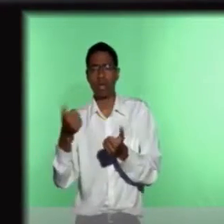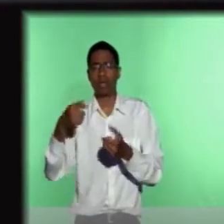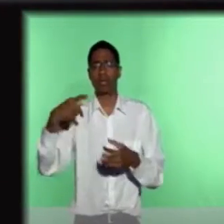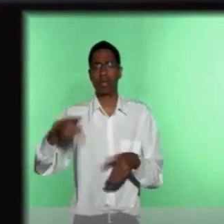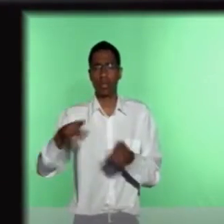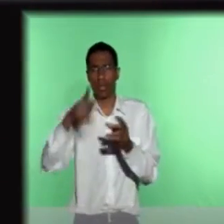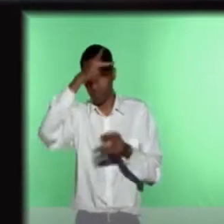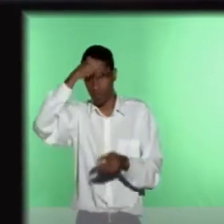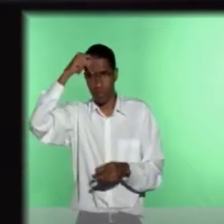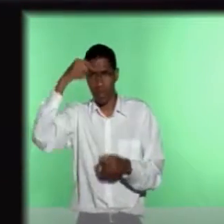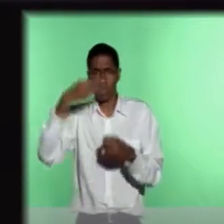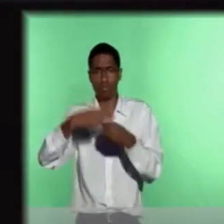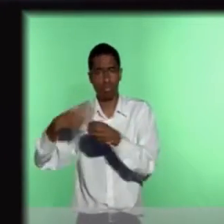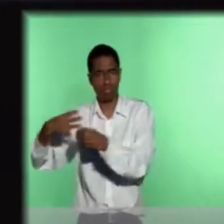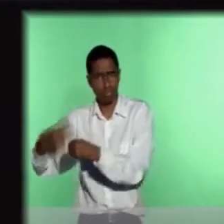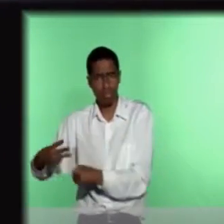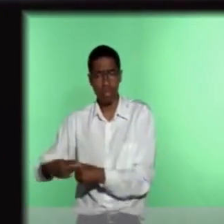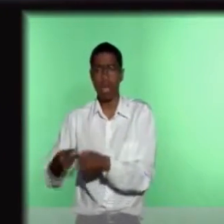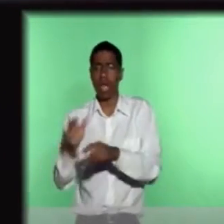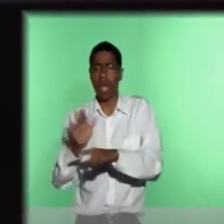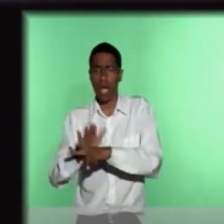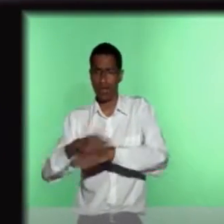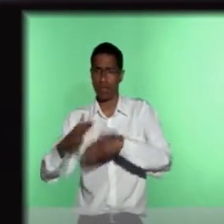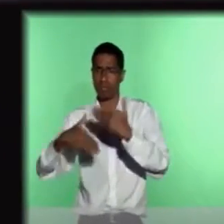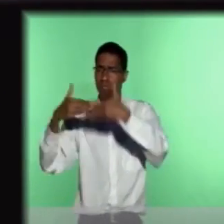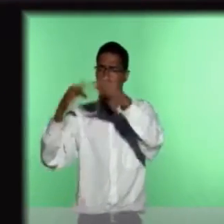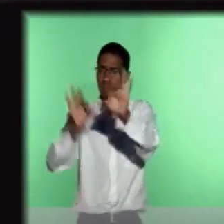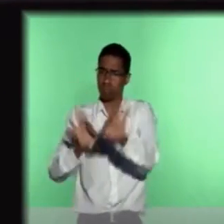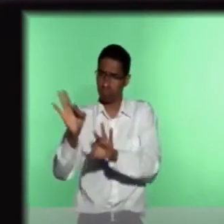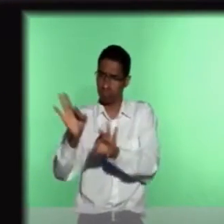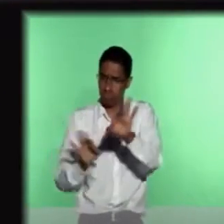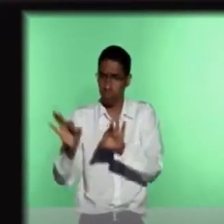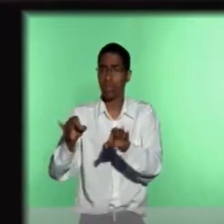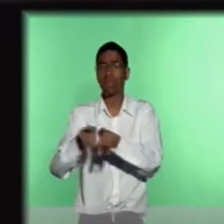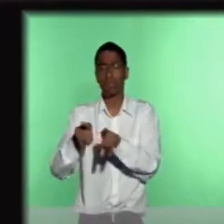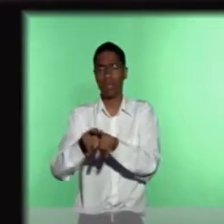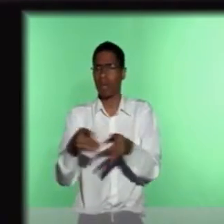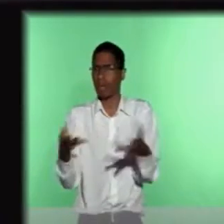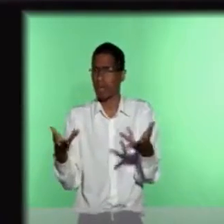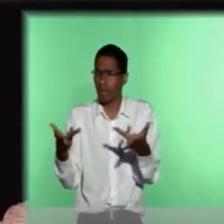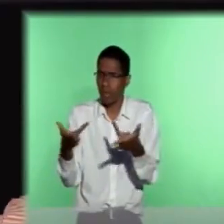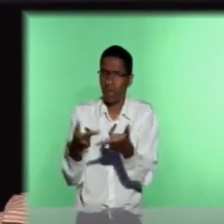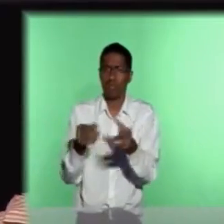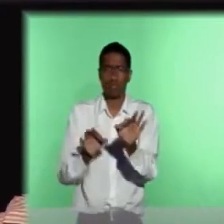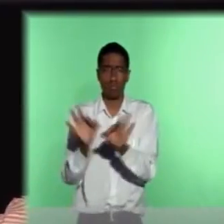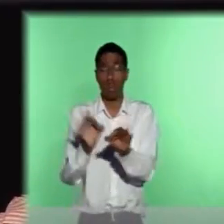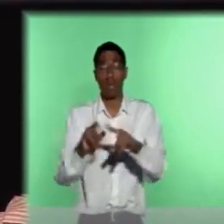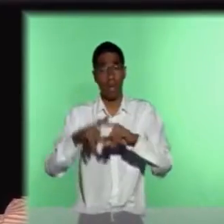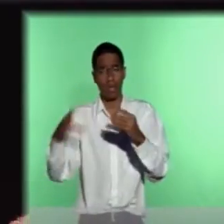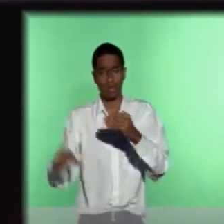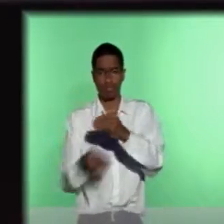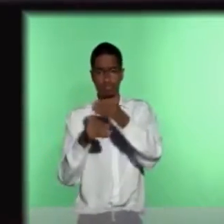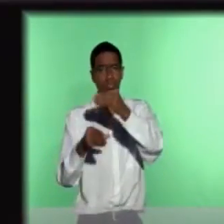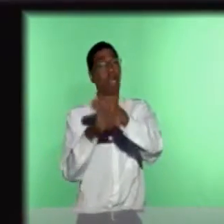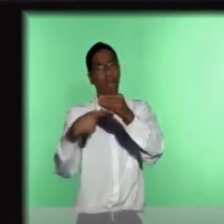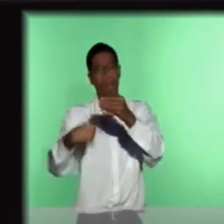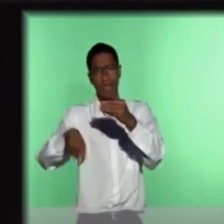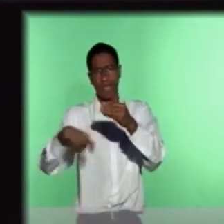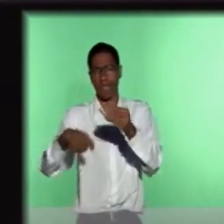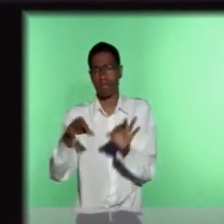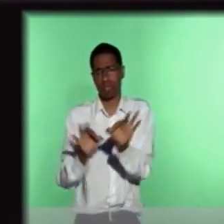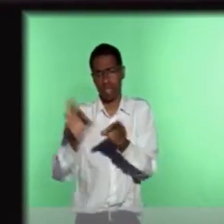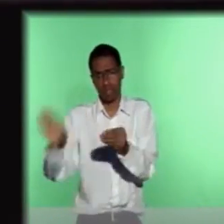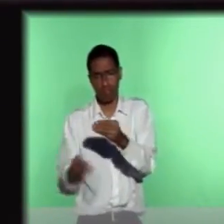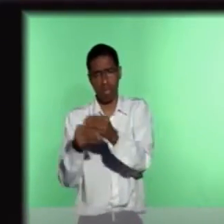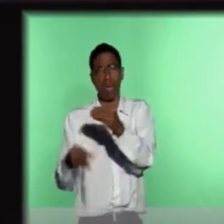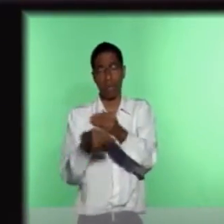ajudaram a construir esse projeto. A gente tem um projeto muito bom. Agora a gente precisa implementar esse projeto, e para isso é